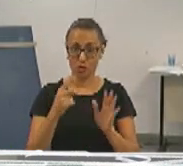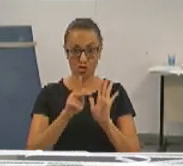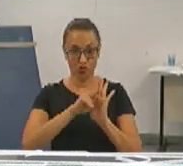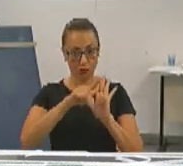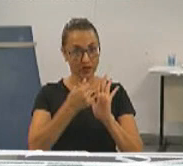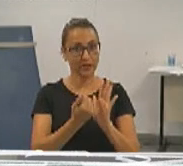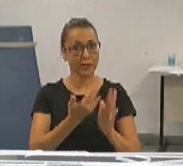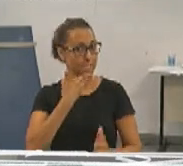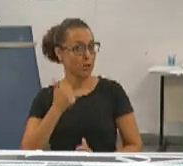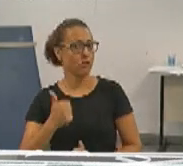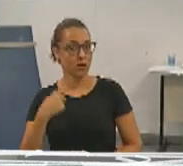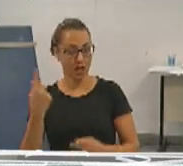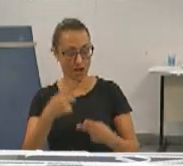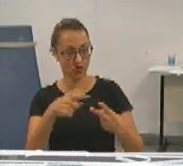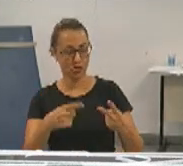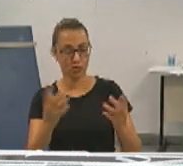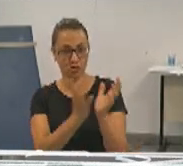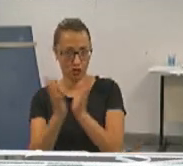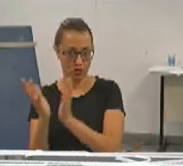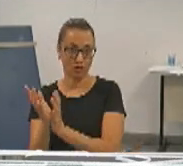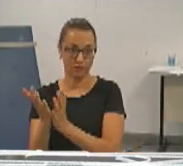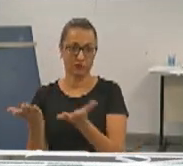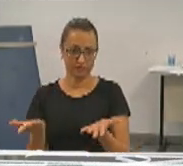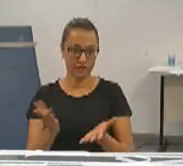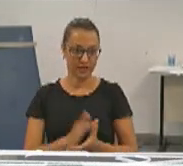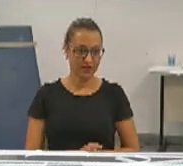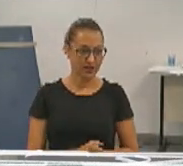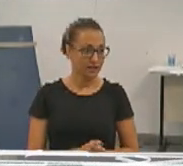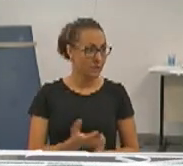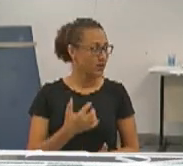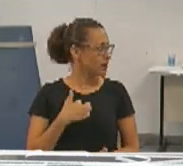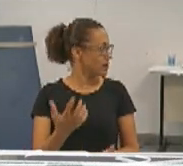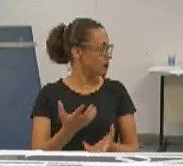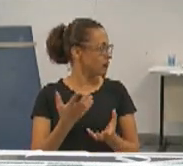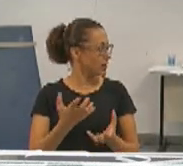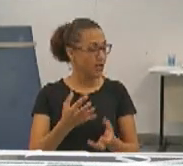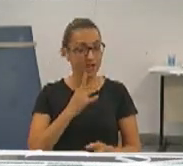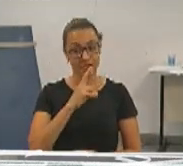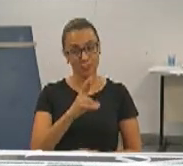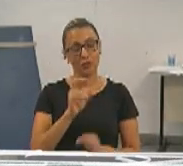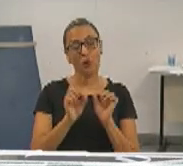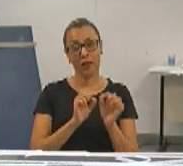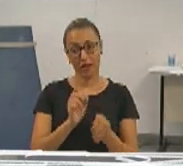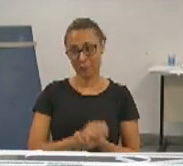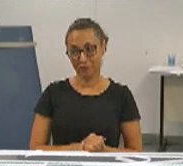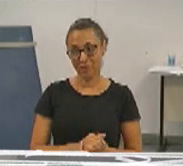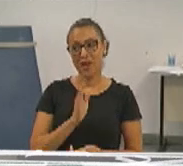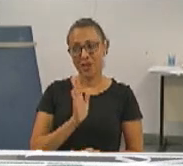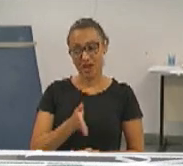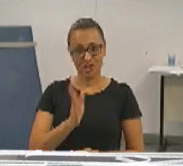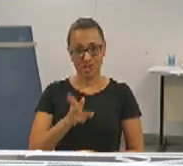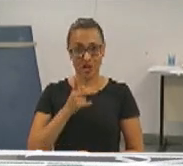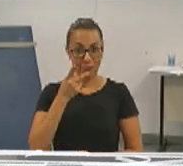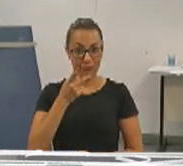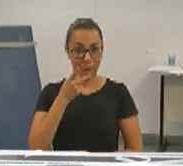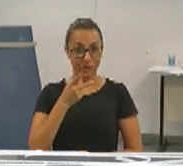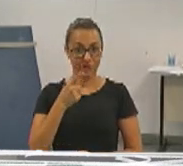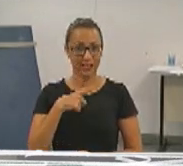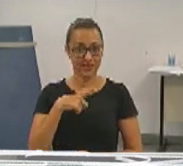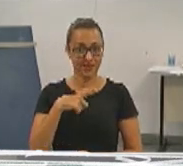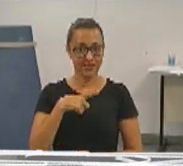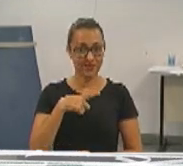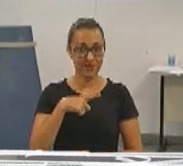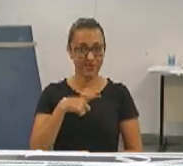duas chapas. E, por isso, quero responder da seguinte forma. Já citei, né, a questão extensionista da